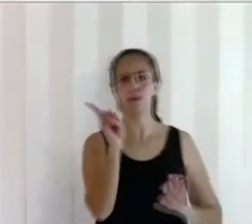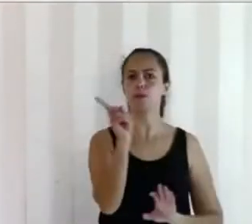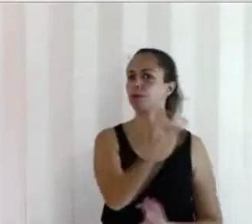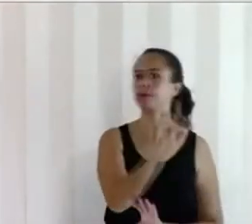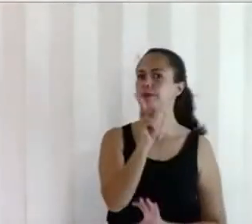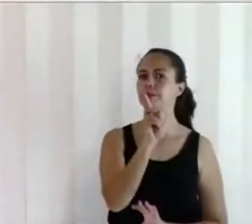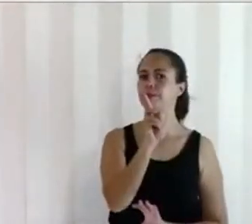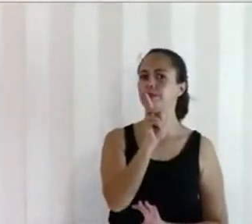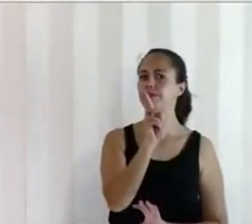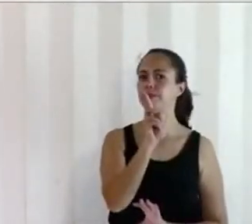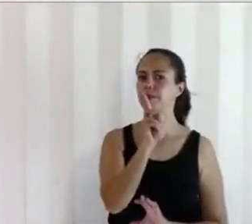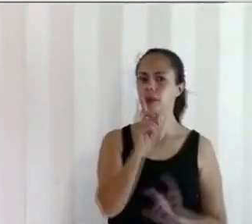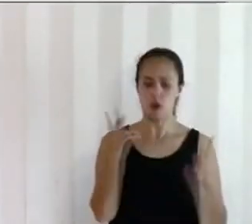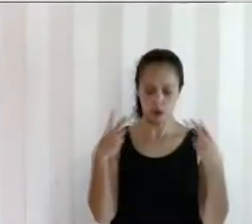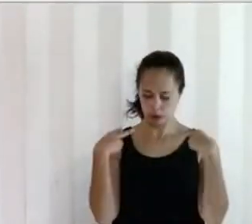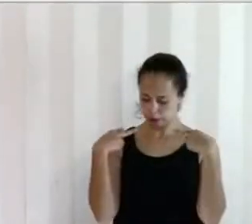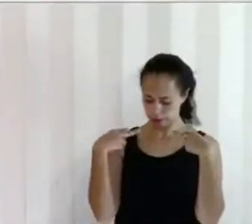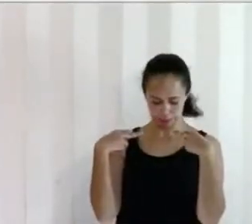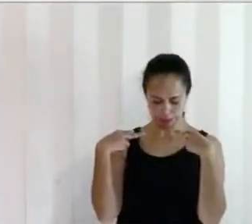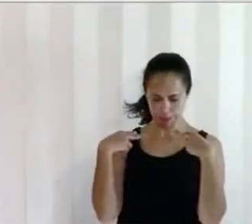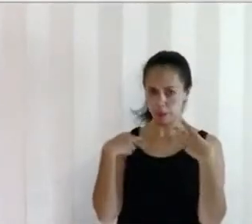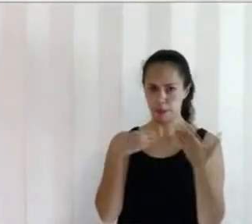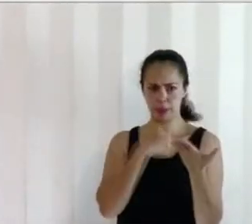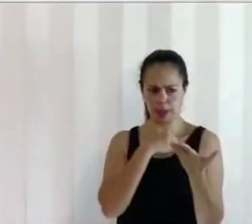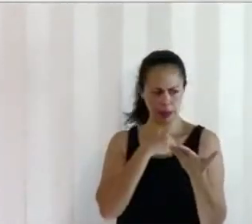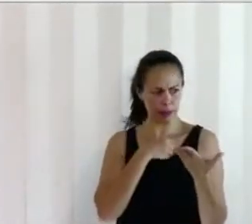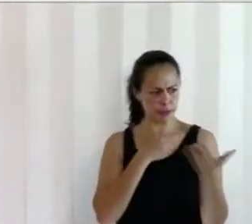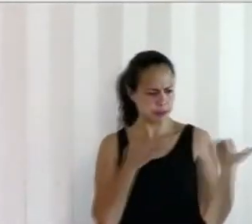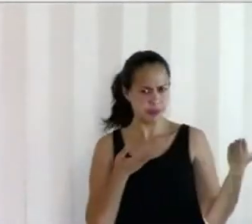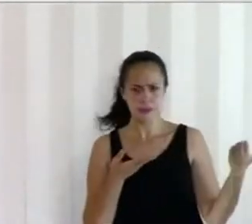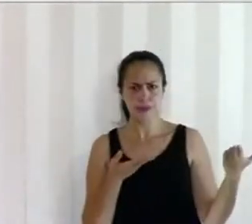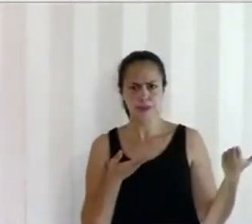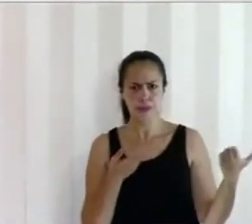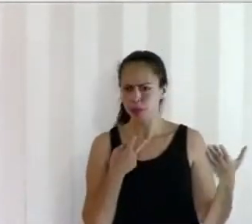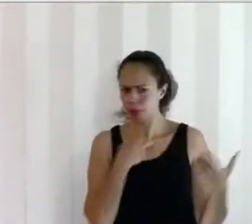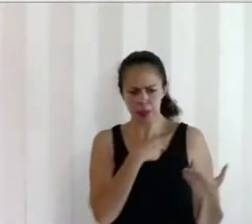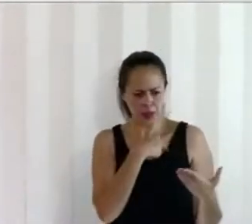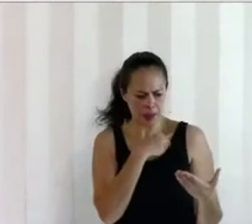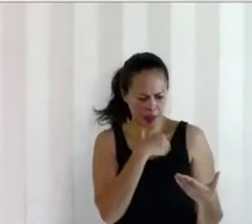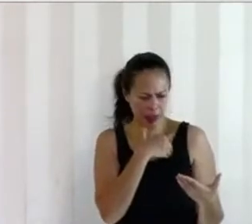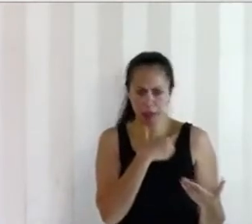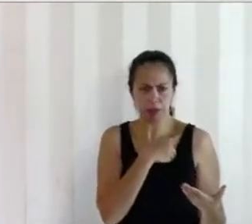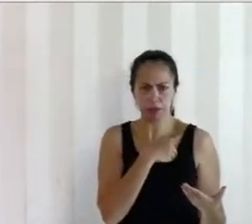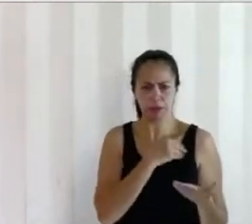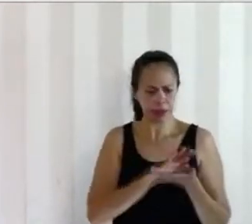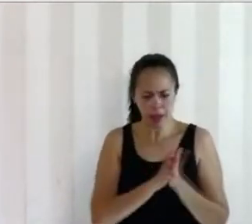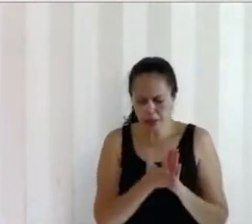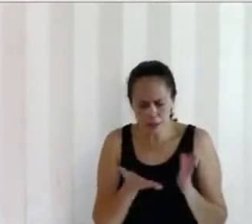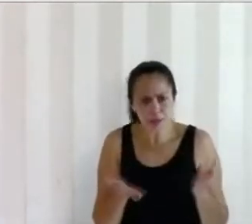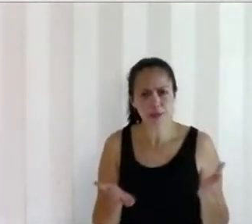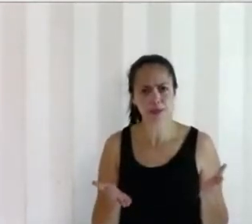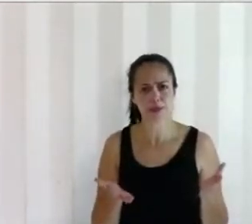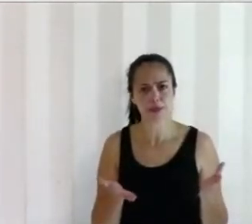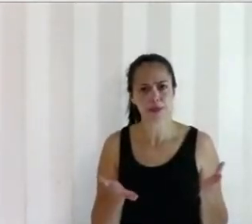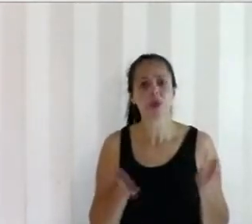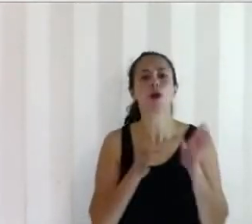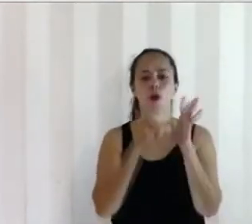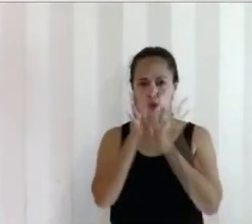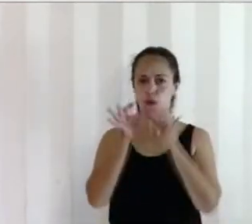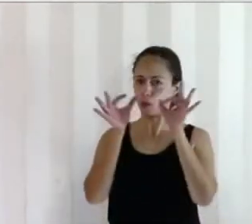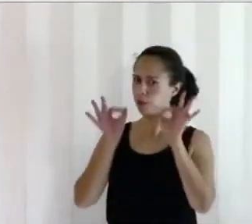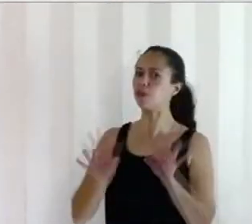uma renúncia pessoal constantemente. Um negar-se a si mesmo,